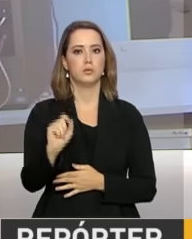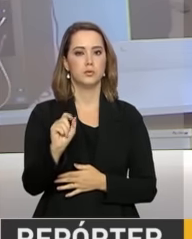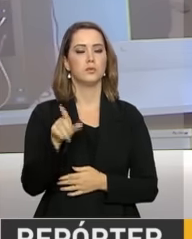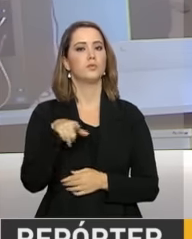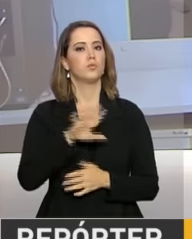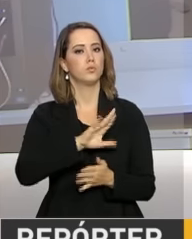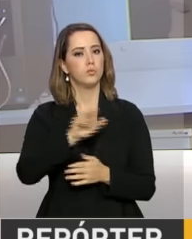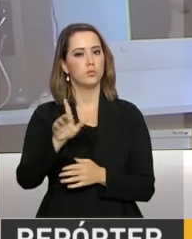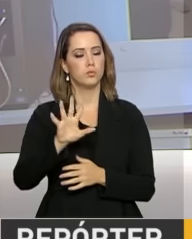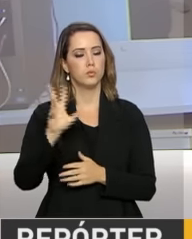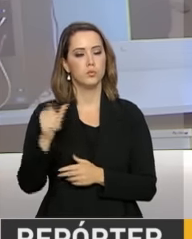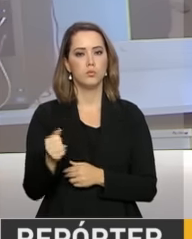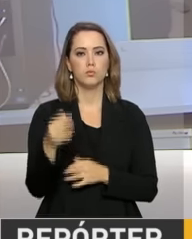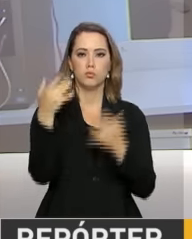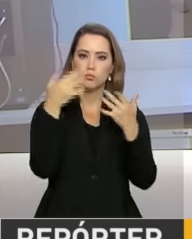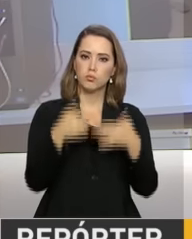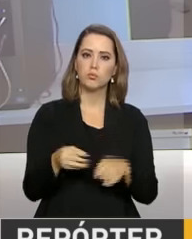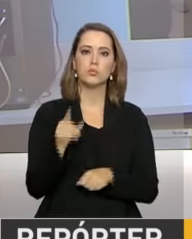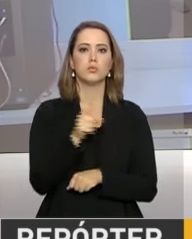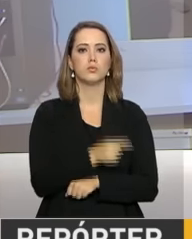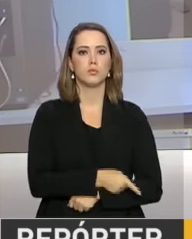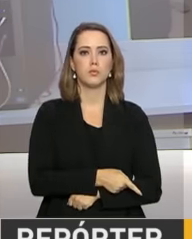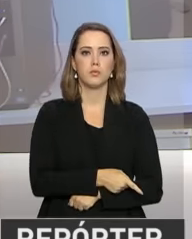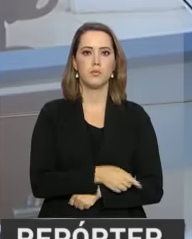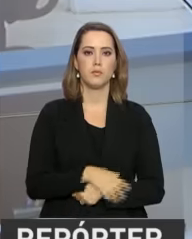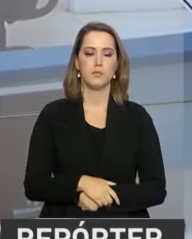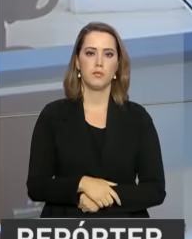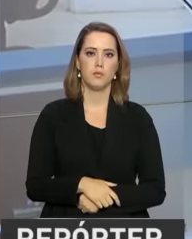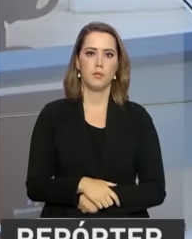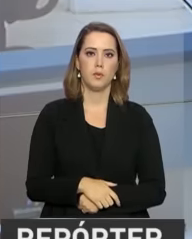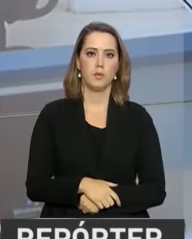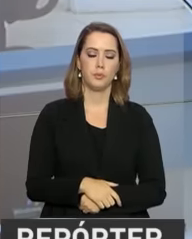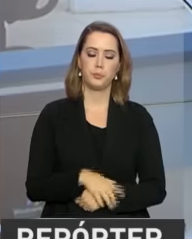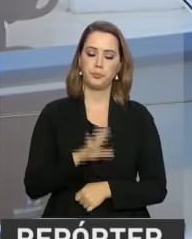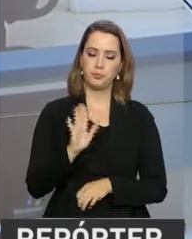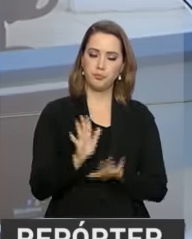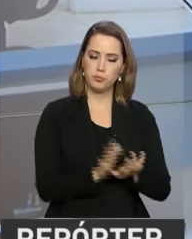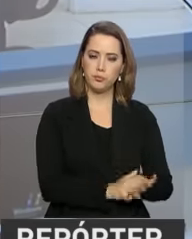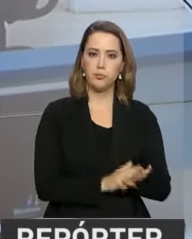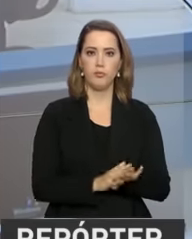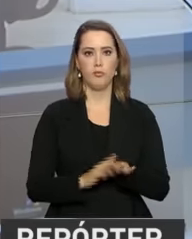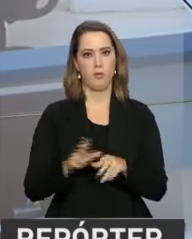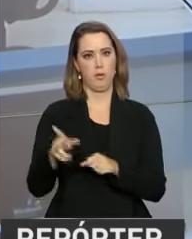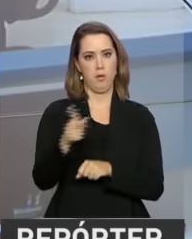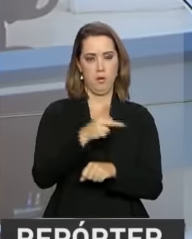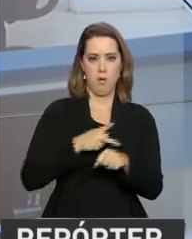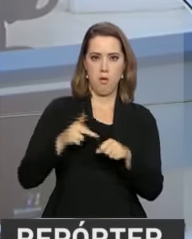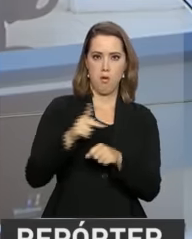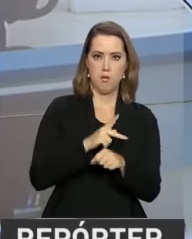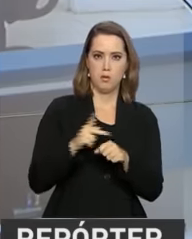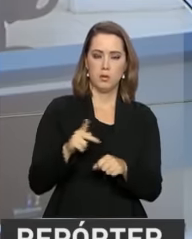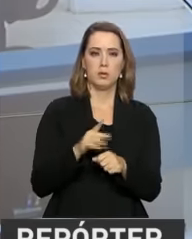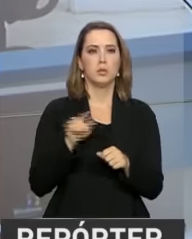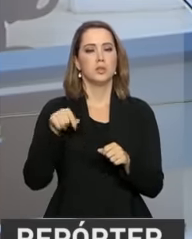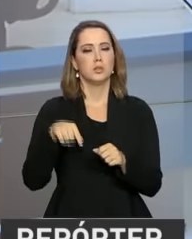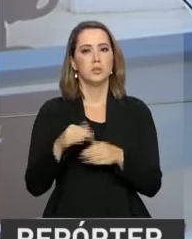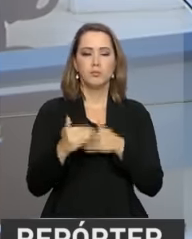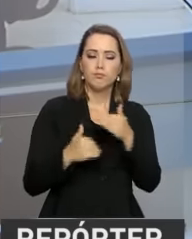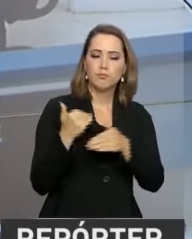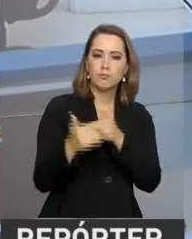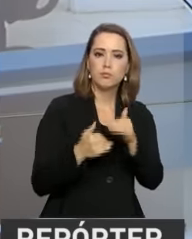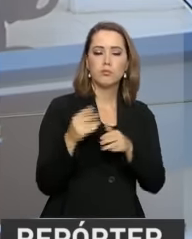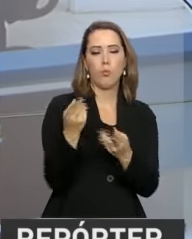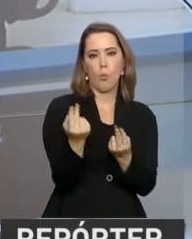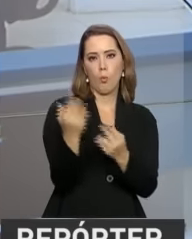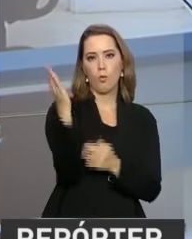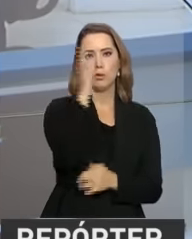estão em sizu mec.gov.br países em desenvolvimento como o Brasil investiram mais em